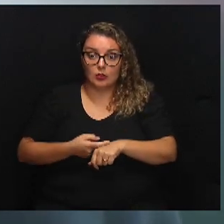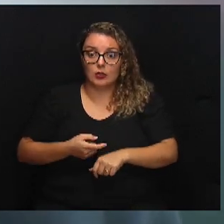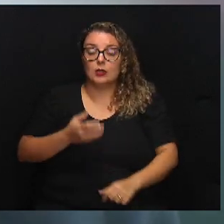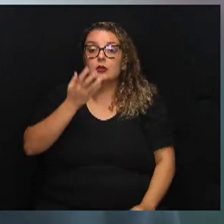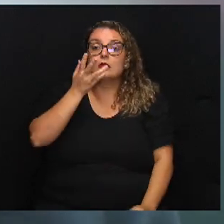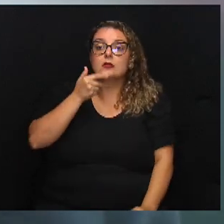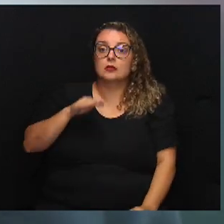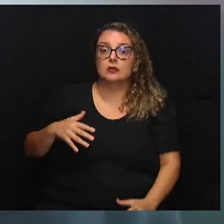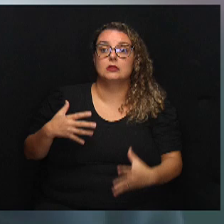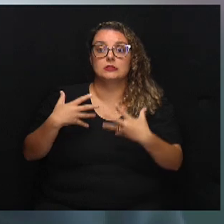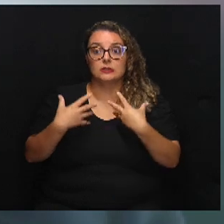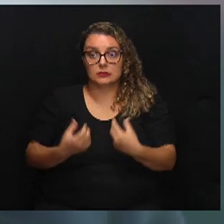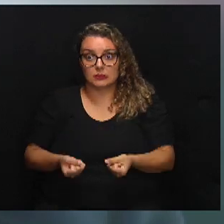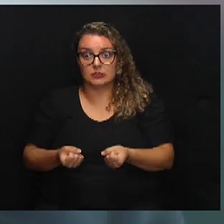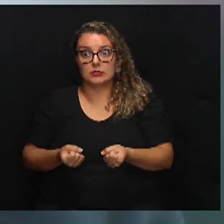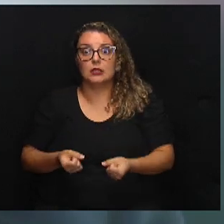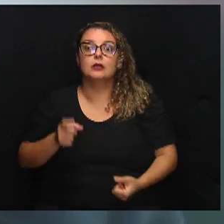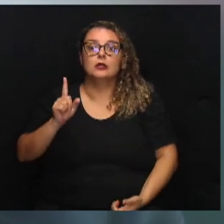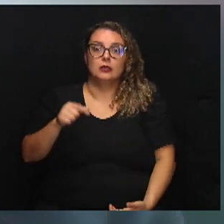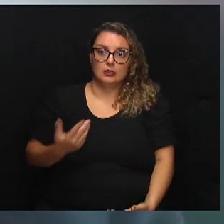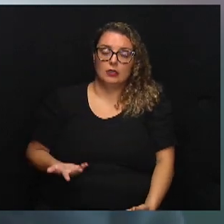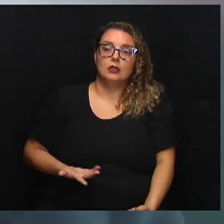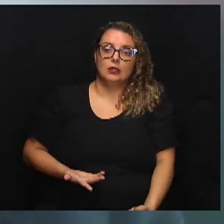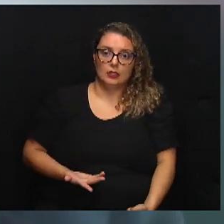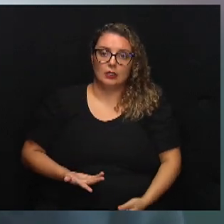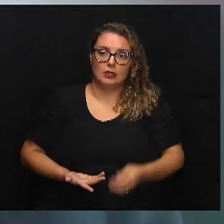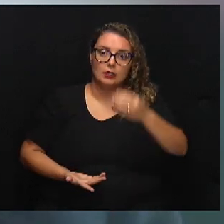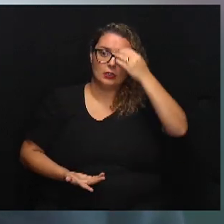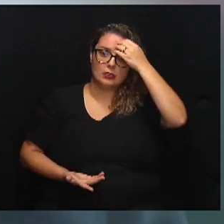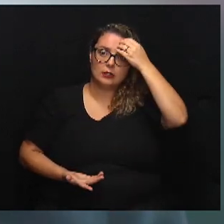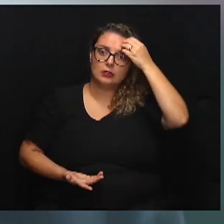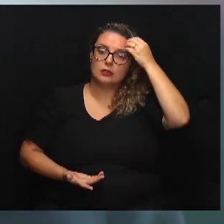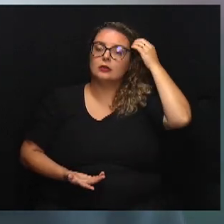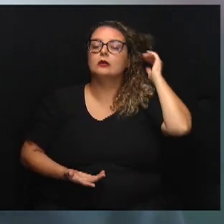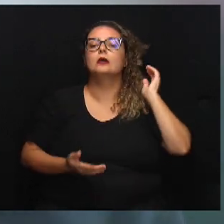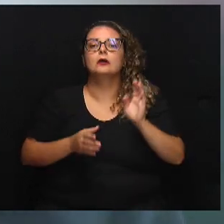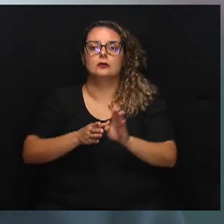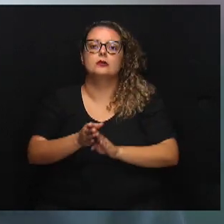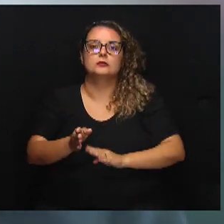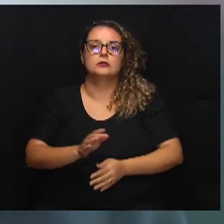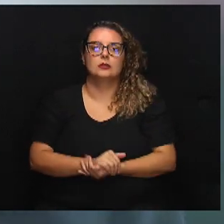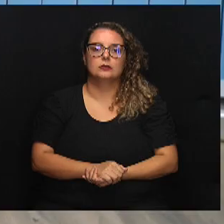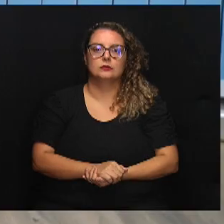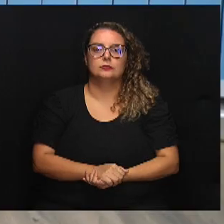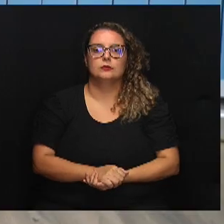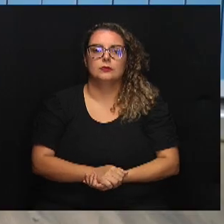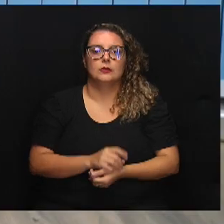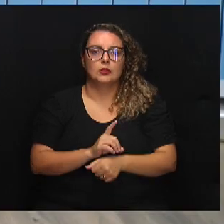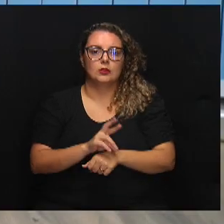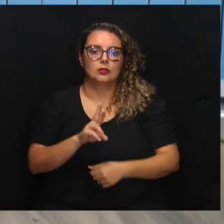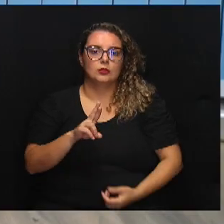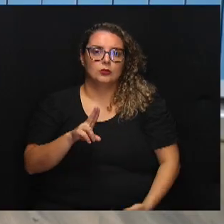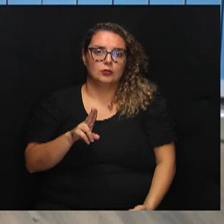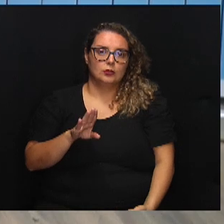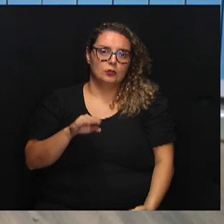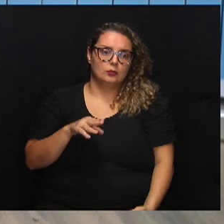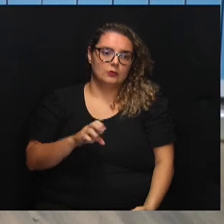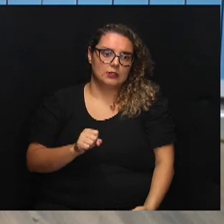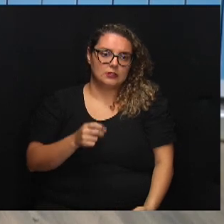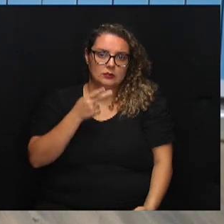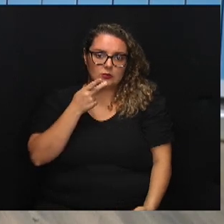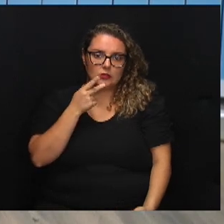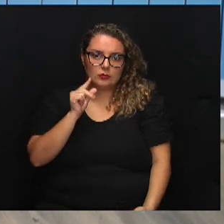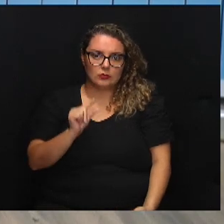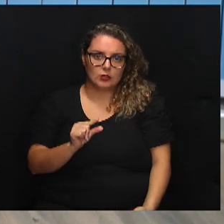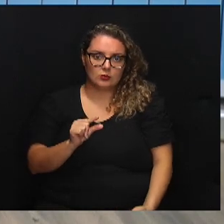possa aceitar, é aquilo que está recomendado. Dr. Rubens, falando um pouquinho sobre